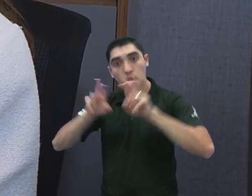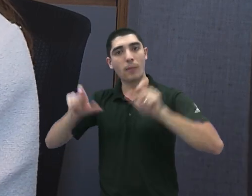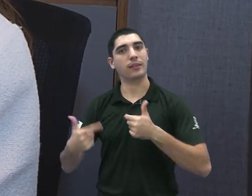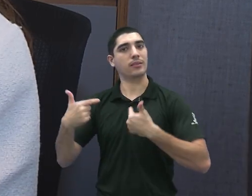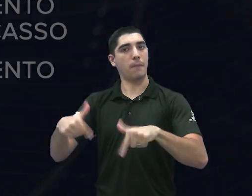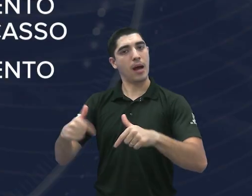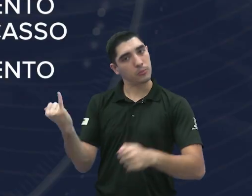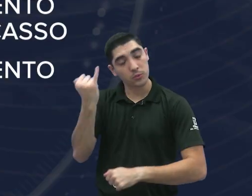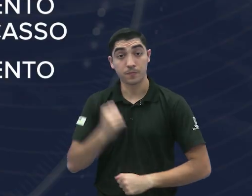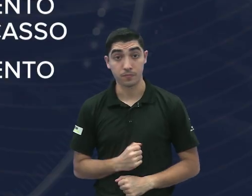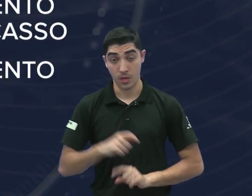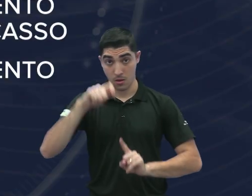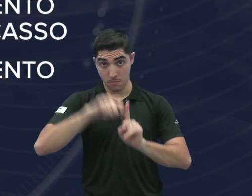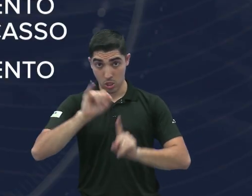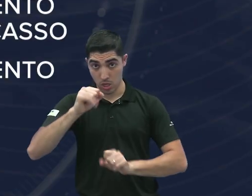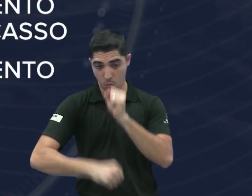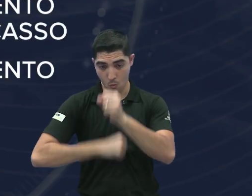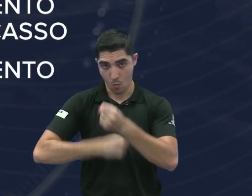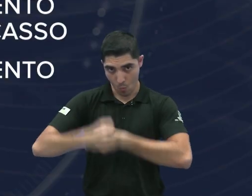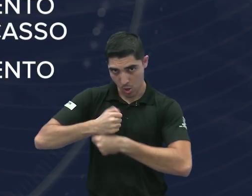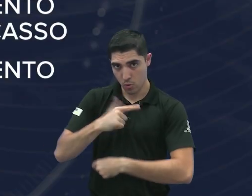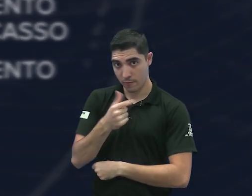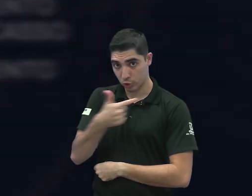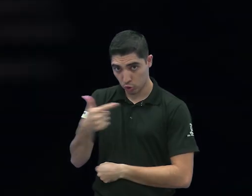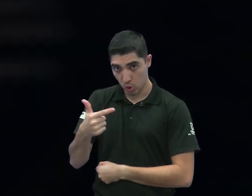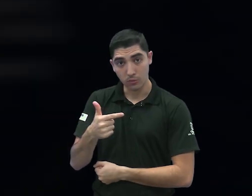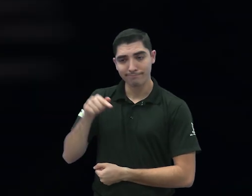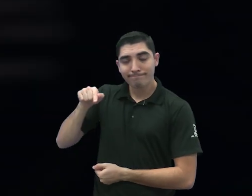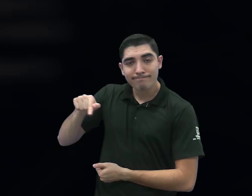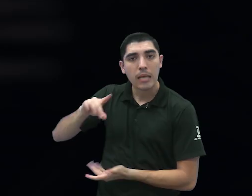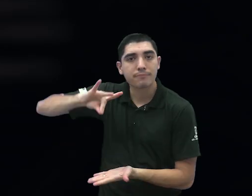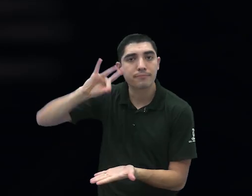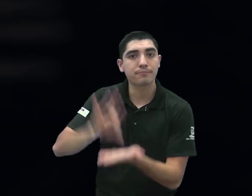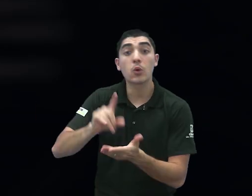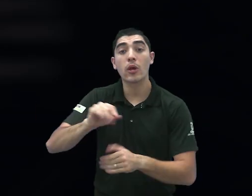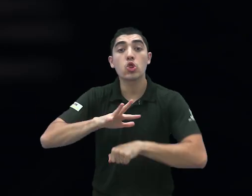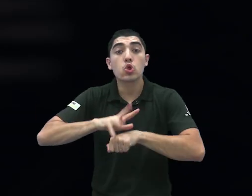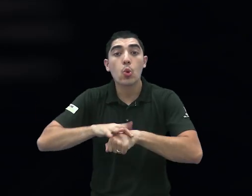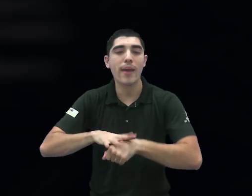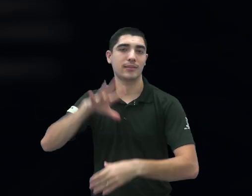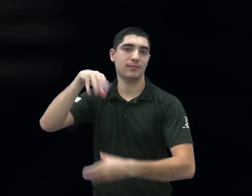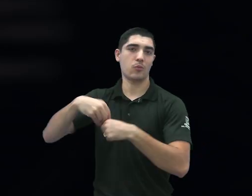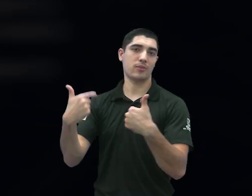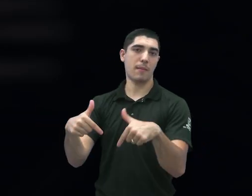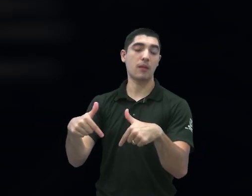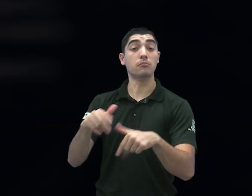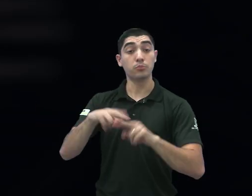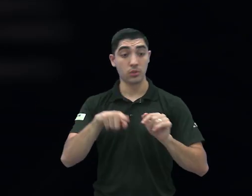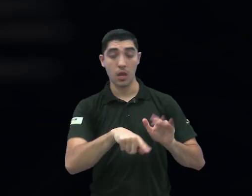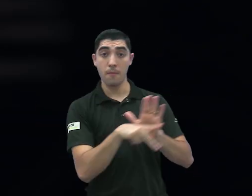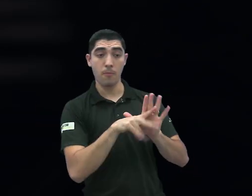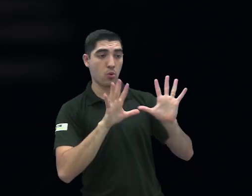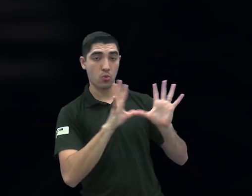trabalho. Em janeiro de 2022, o burnout foi oficialmente reconhecido como doença ocupacional pela